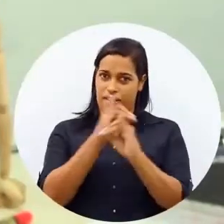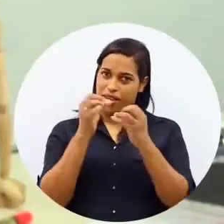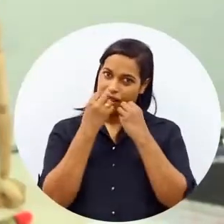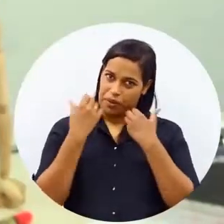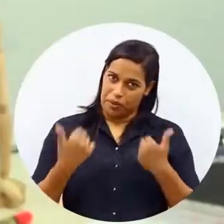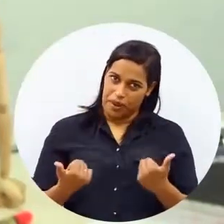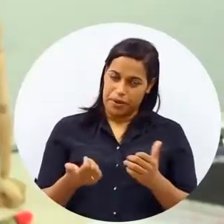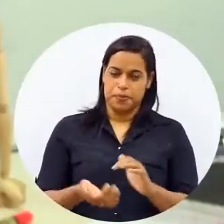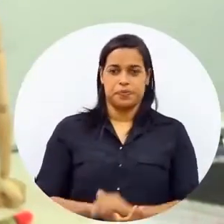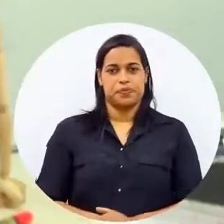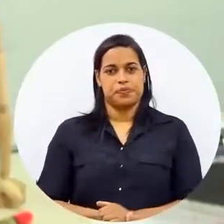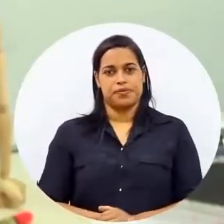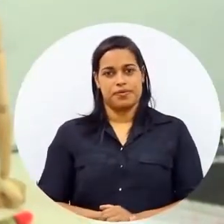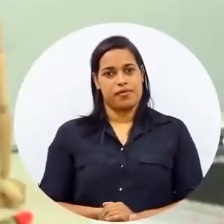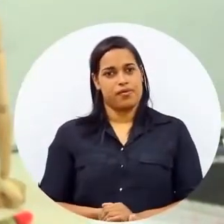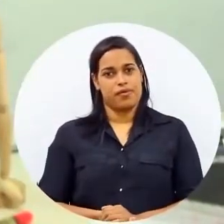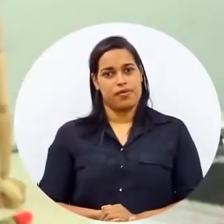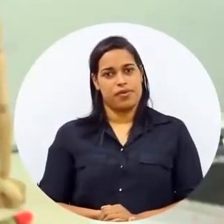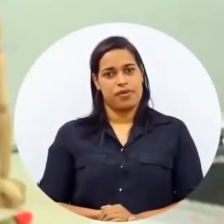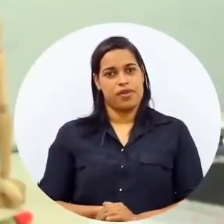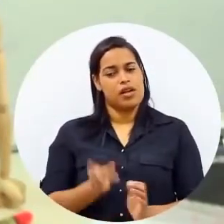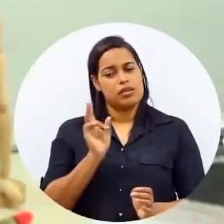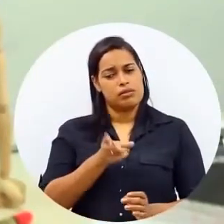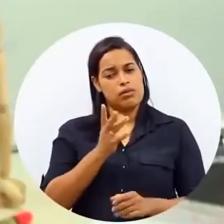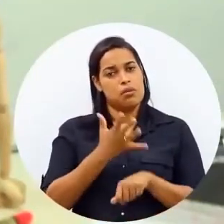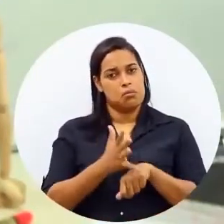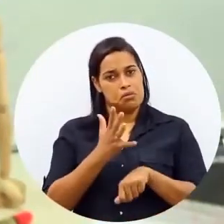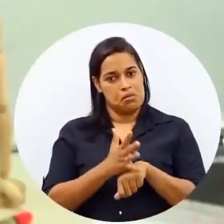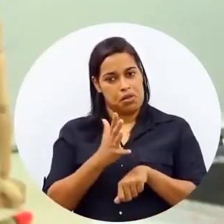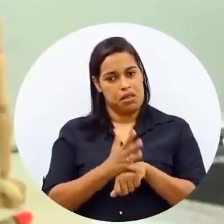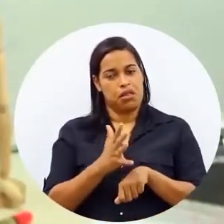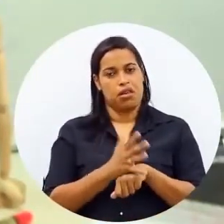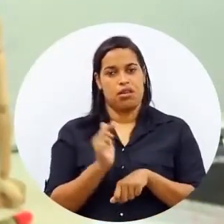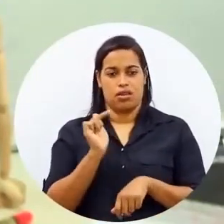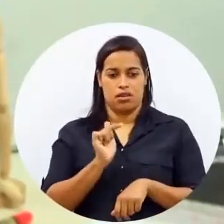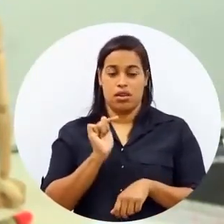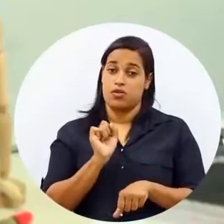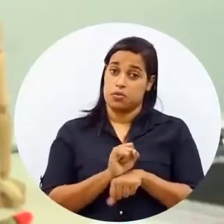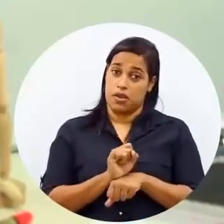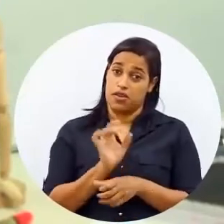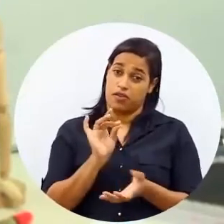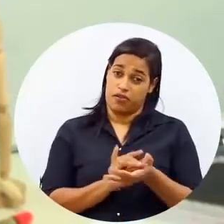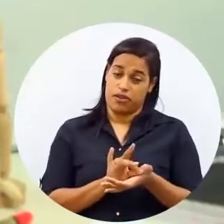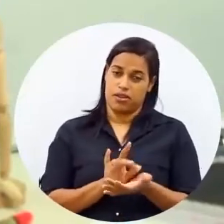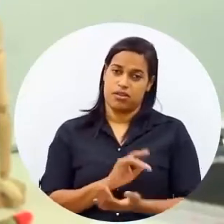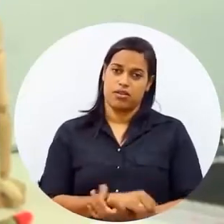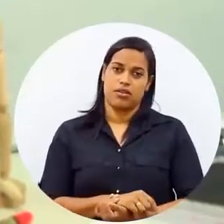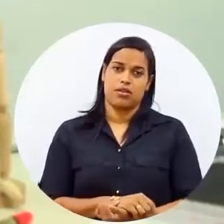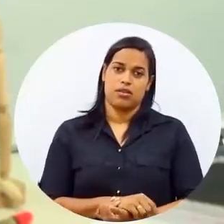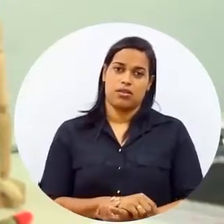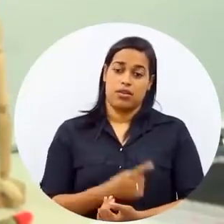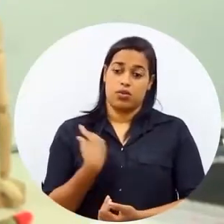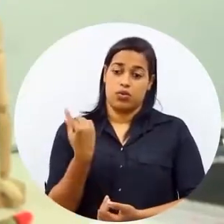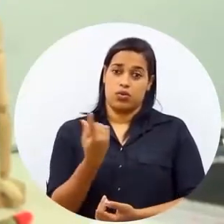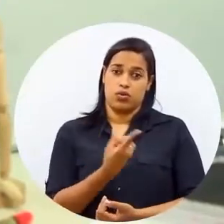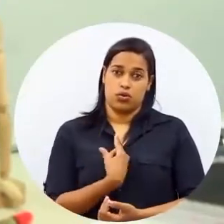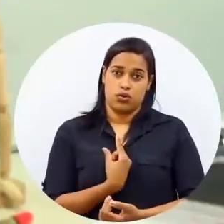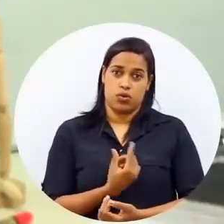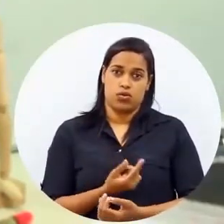Olá, tudo bem? E aí, andaram exercitando muito o traço? Espero que sim. No